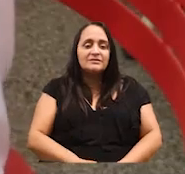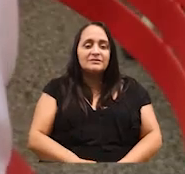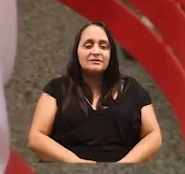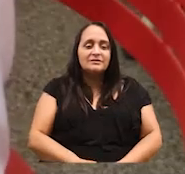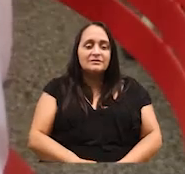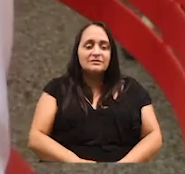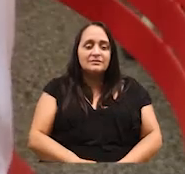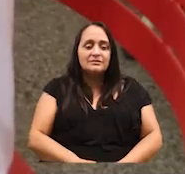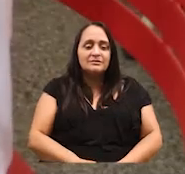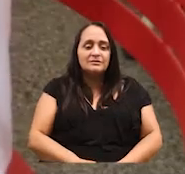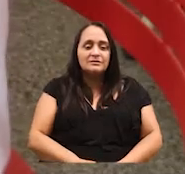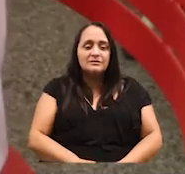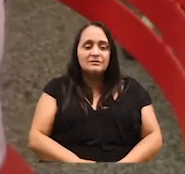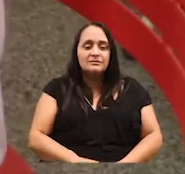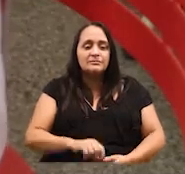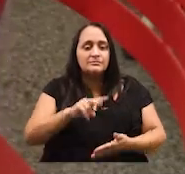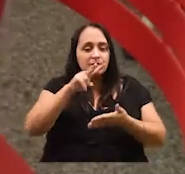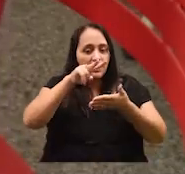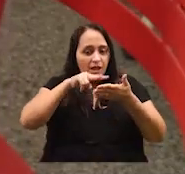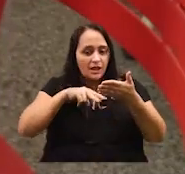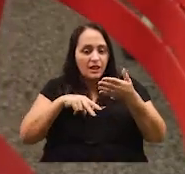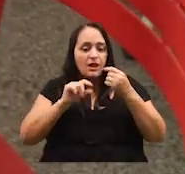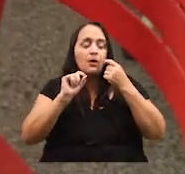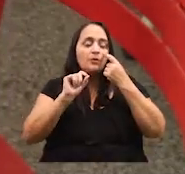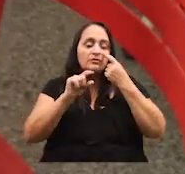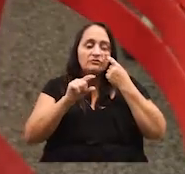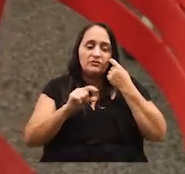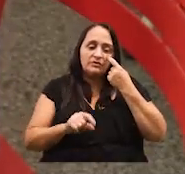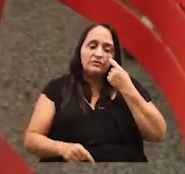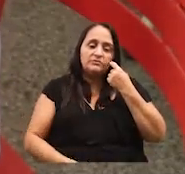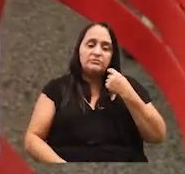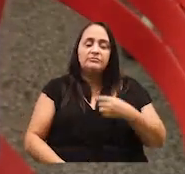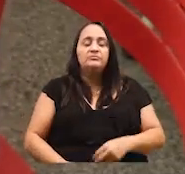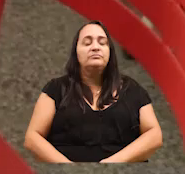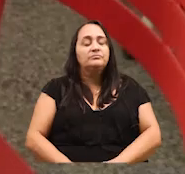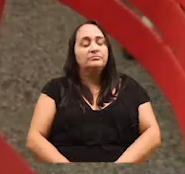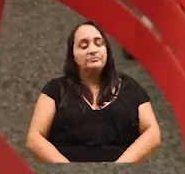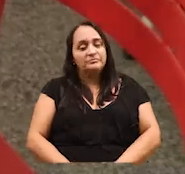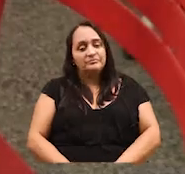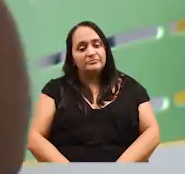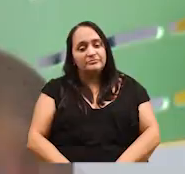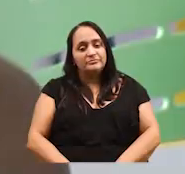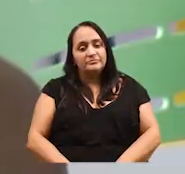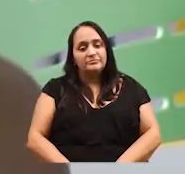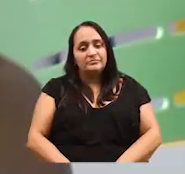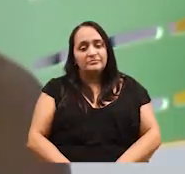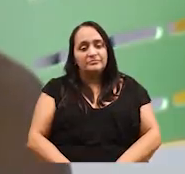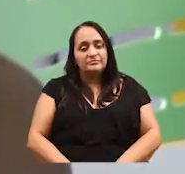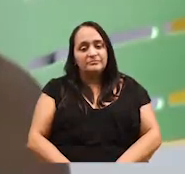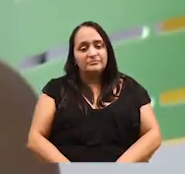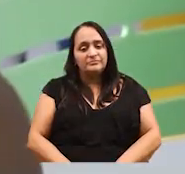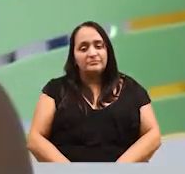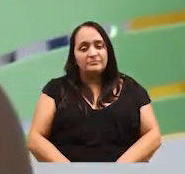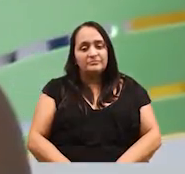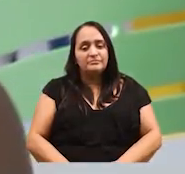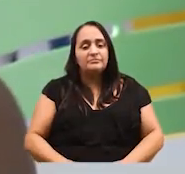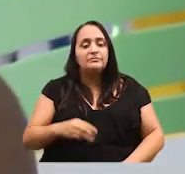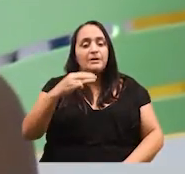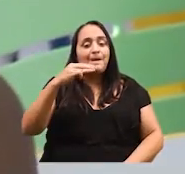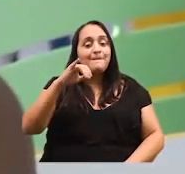Vamos observar aí. Leia a sua receita para ver o que foi que a gente fez. O que vocês fizeram, na verdade. Meio quilo